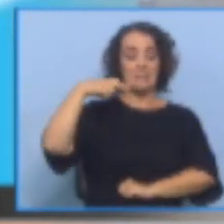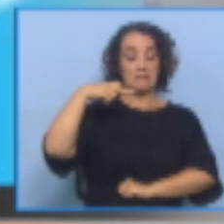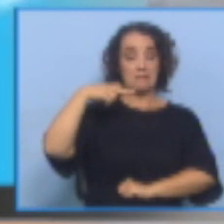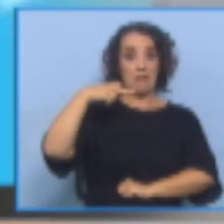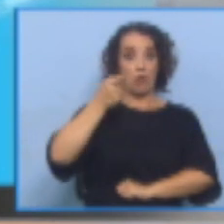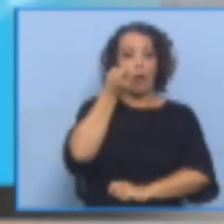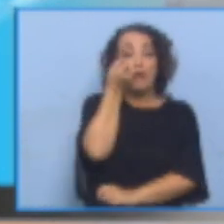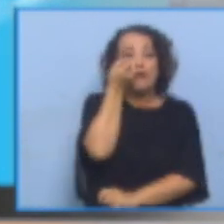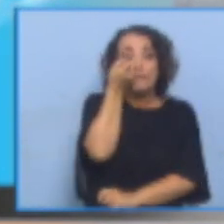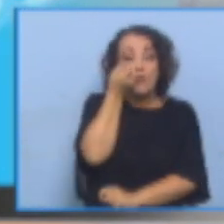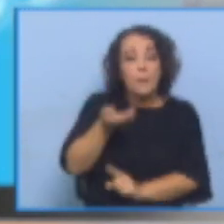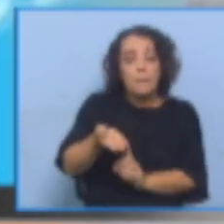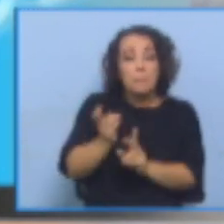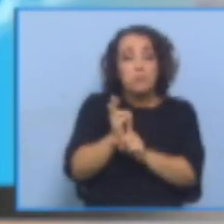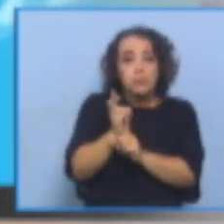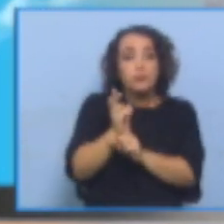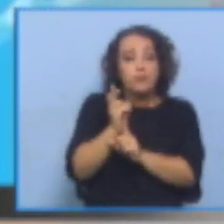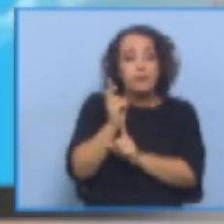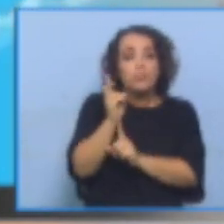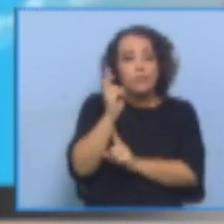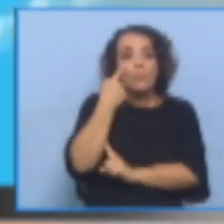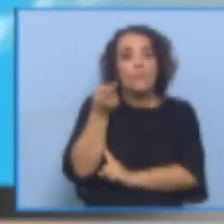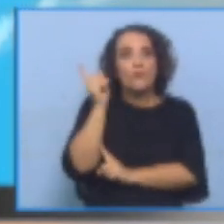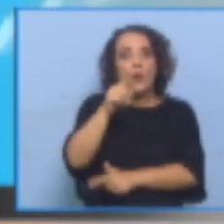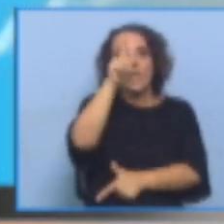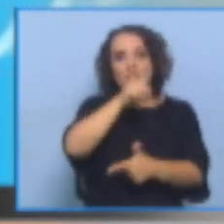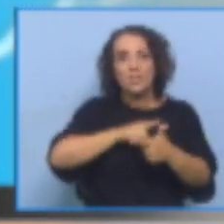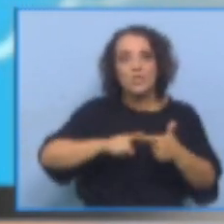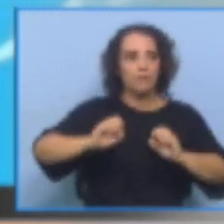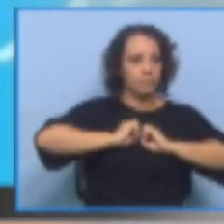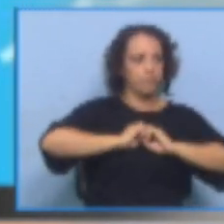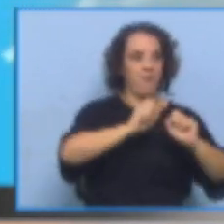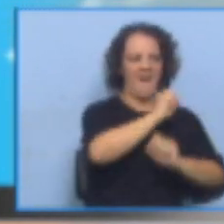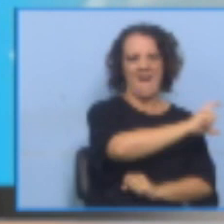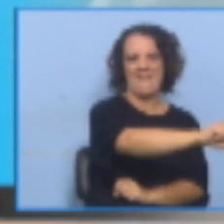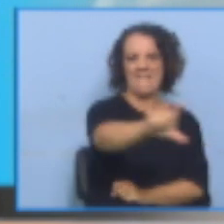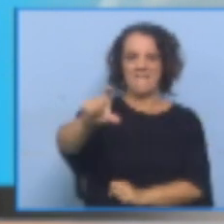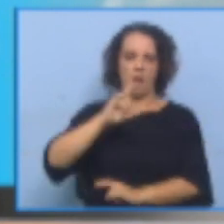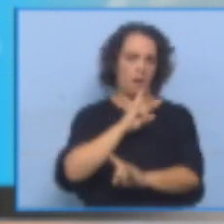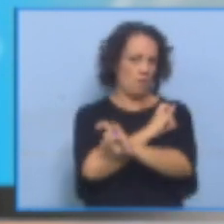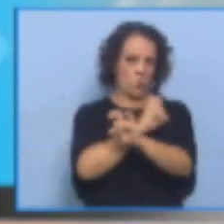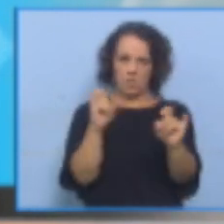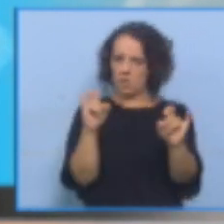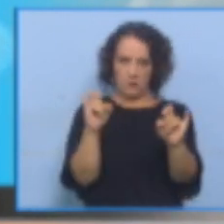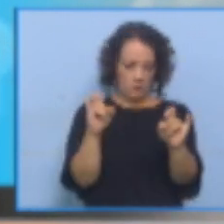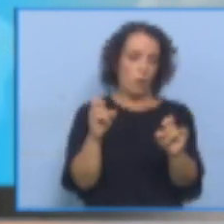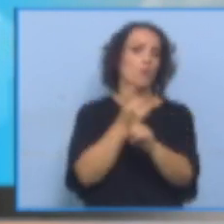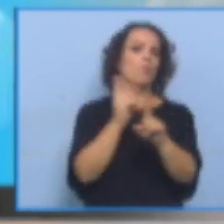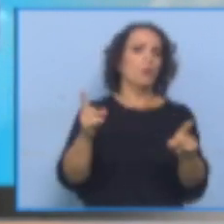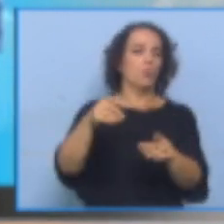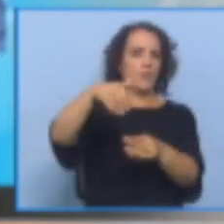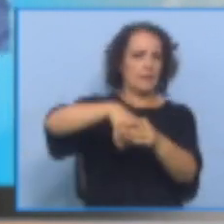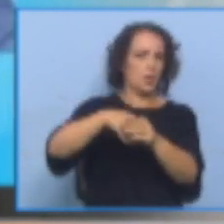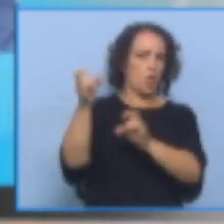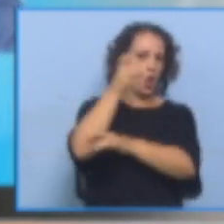que está a crescer pouquinho, possa ser redistribuída em grandes quantidades. Há ainda muitas limitações dentro do